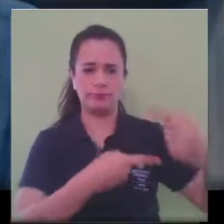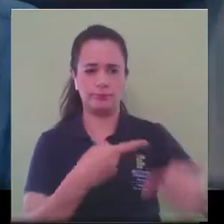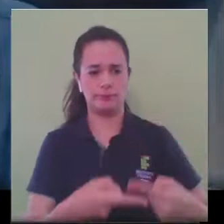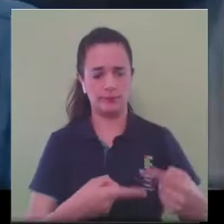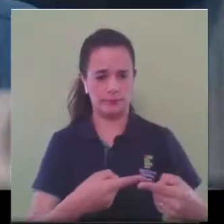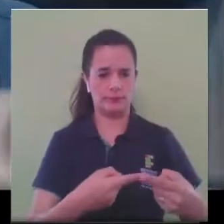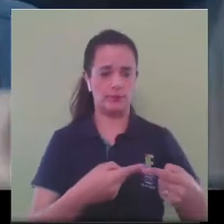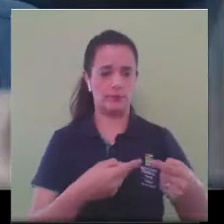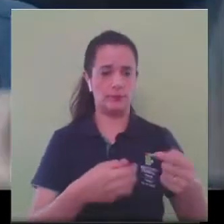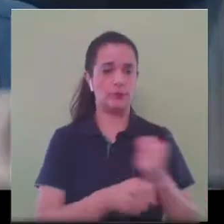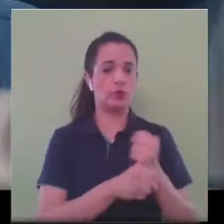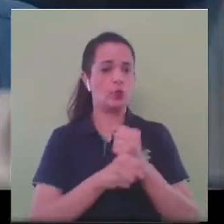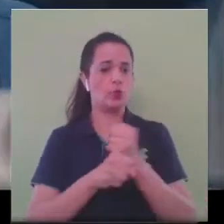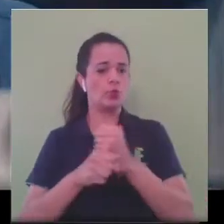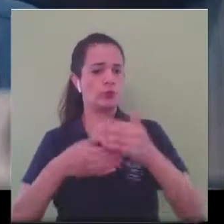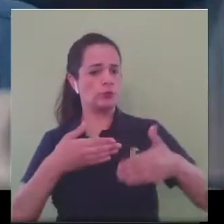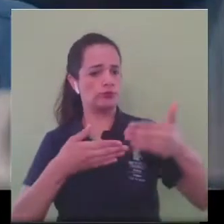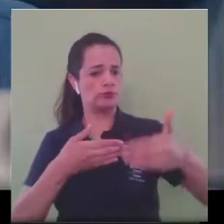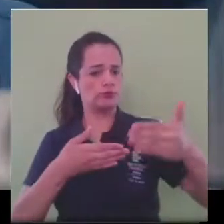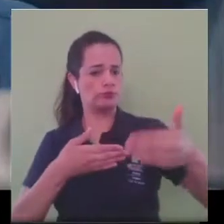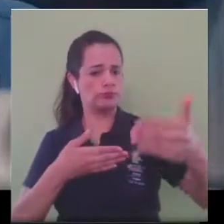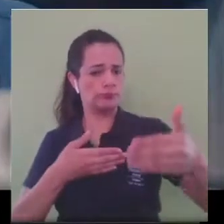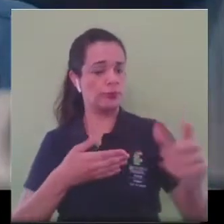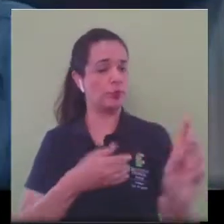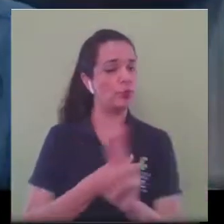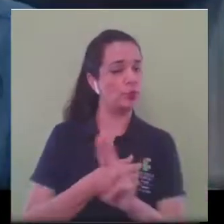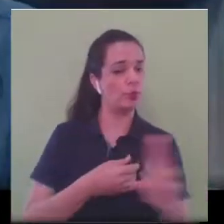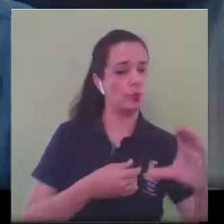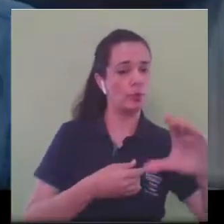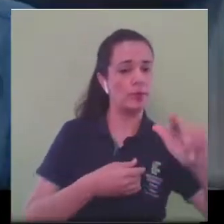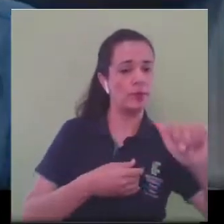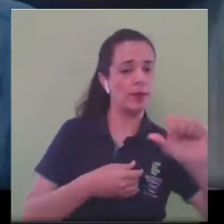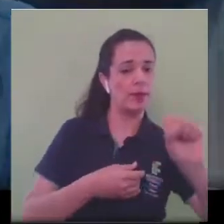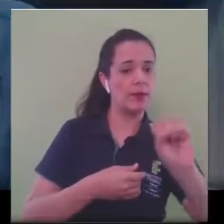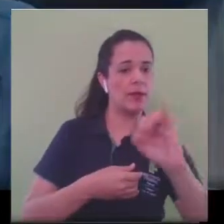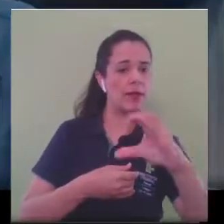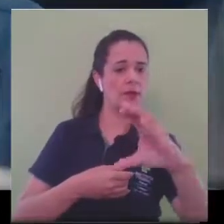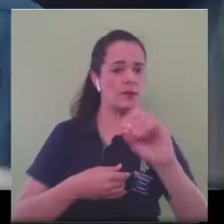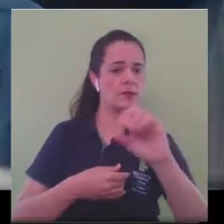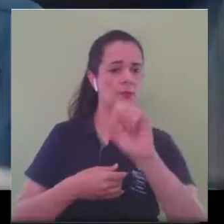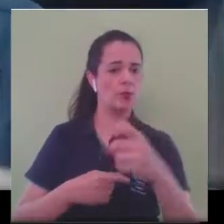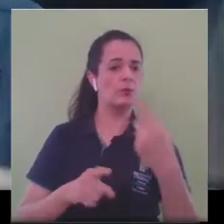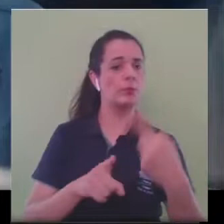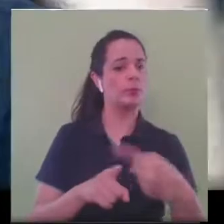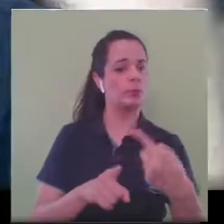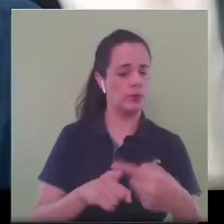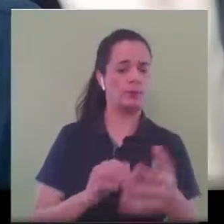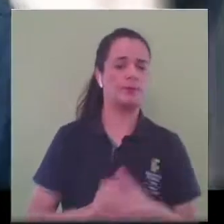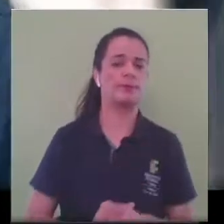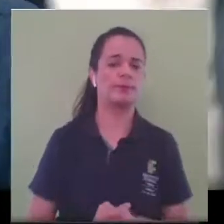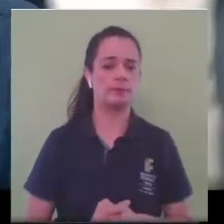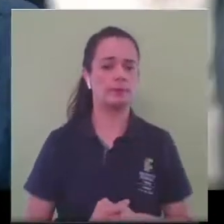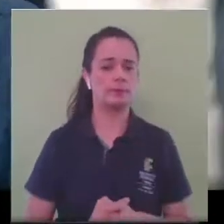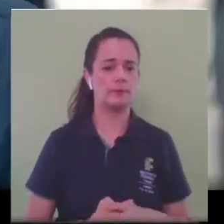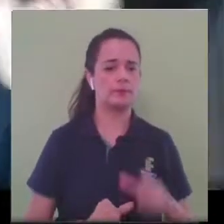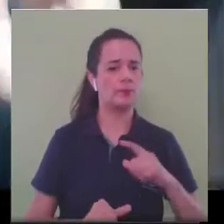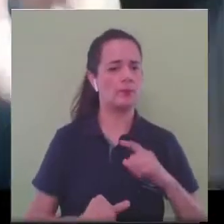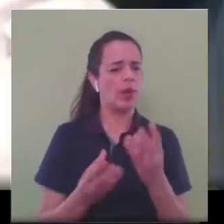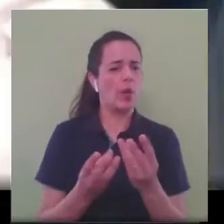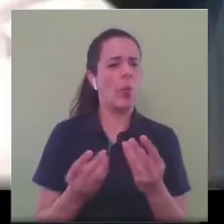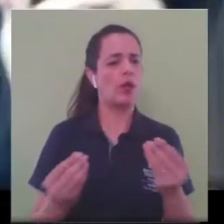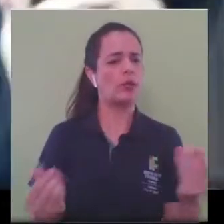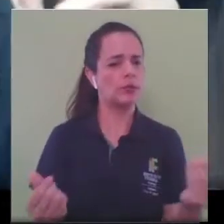tempo, esses livros foram sendo chamados de clássicos, né, justamente por serem considerados topo de qualidade